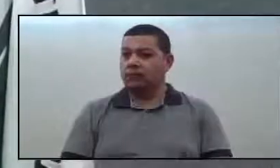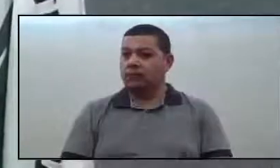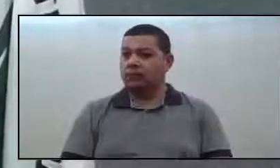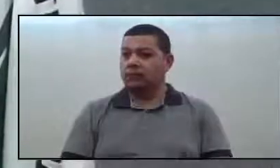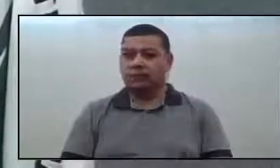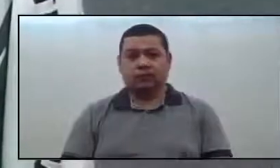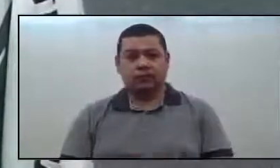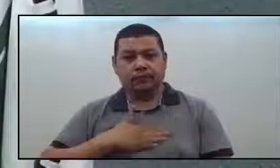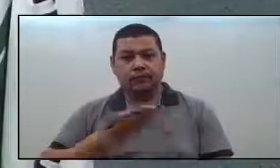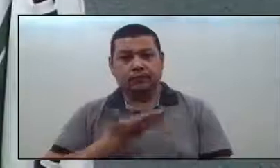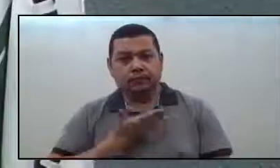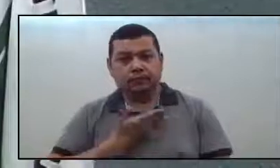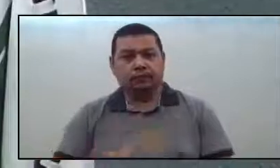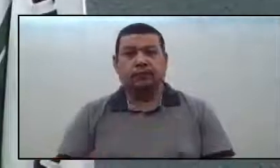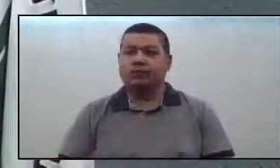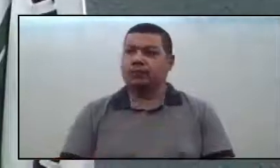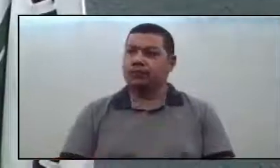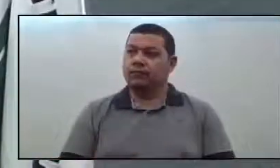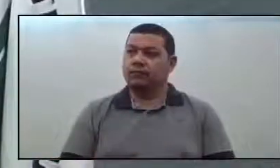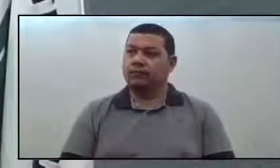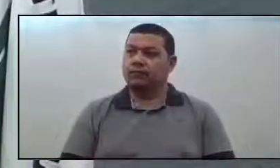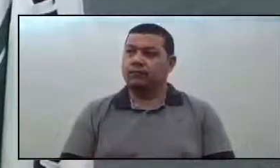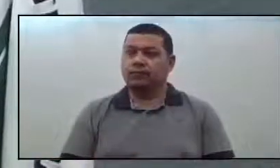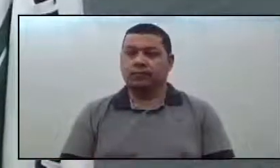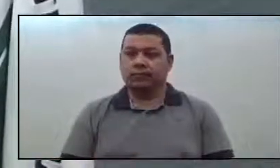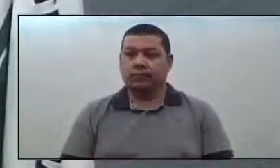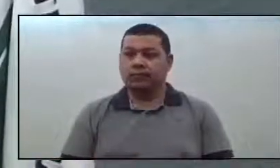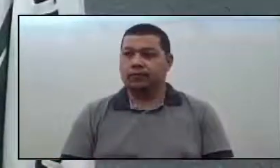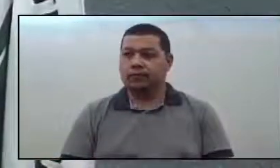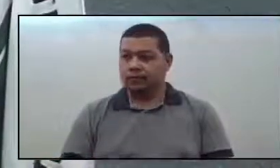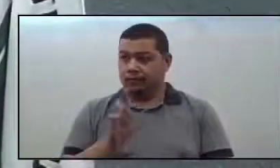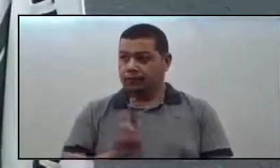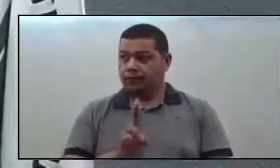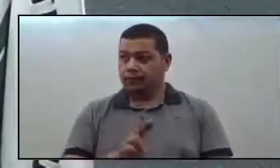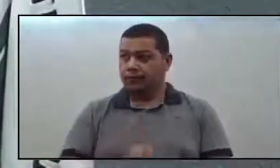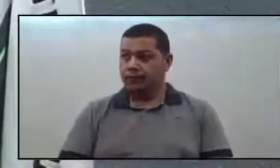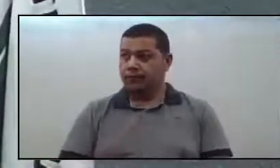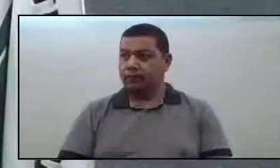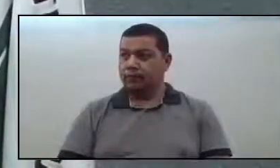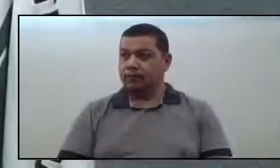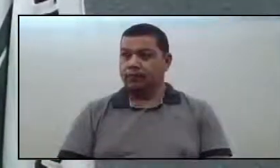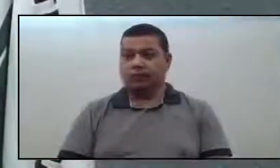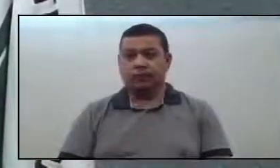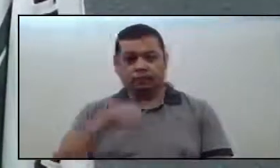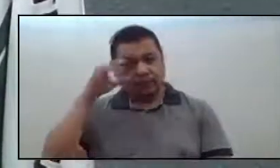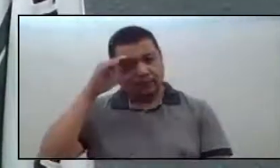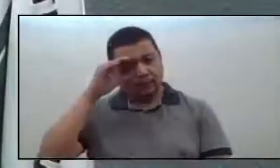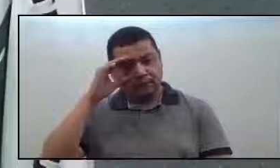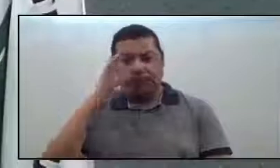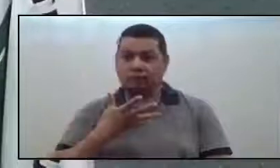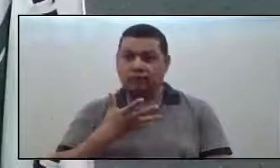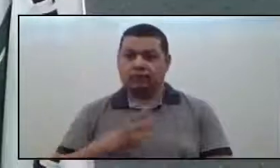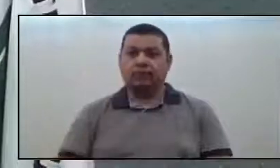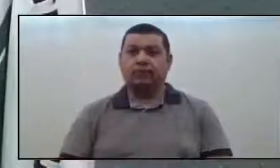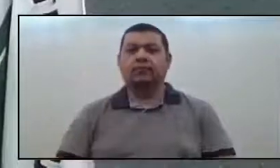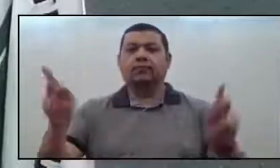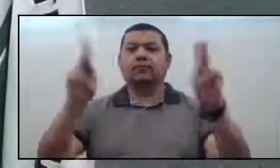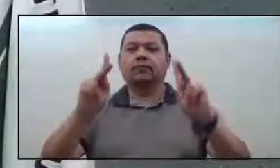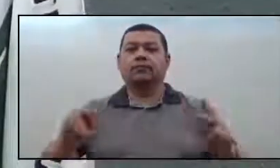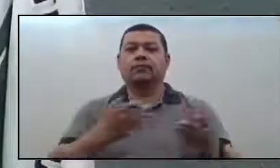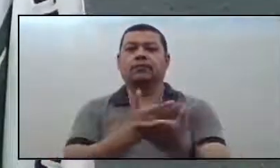Meus amigos, em nome do vereador Paulinho do Cinema, quero deixar aqui a paz a